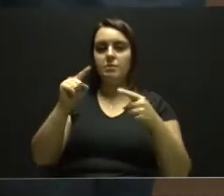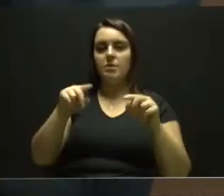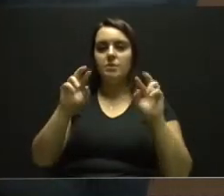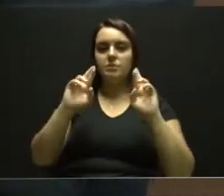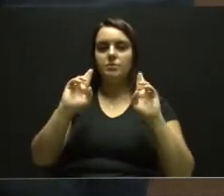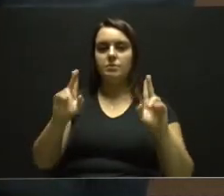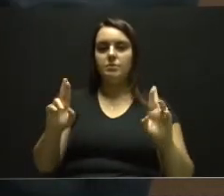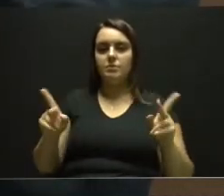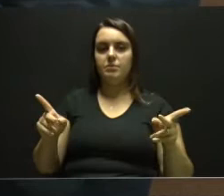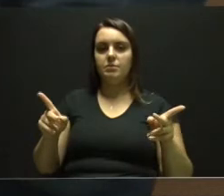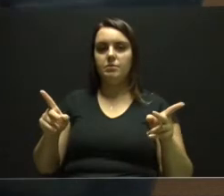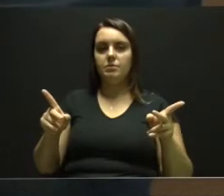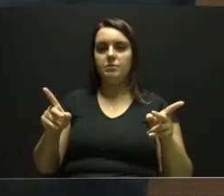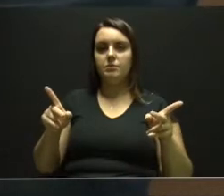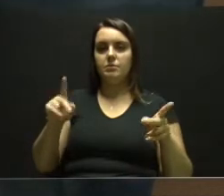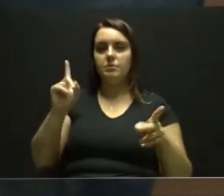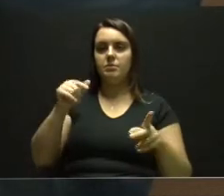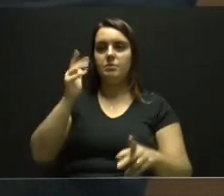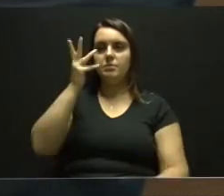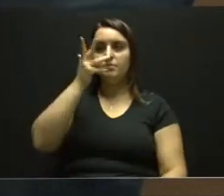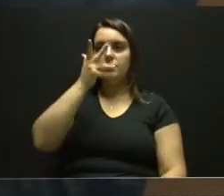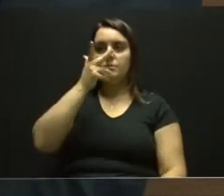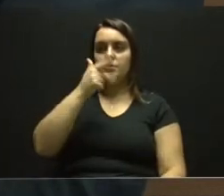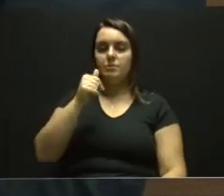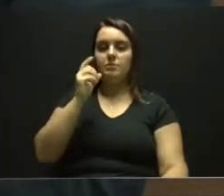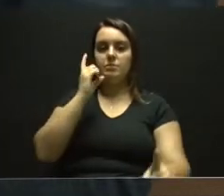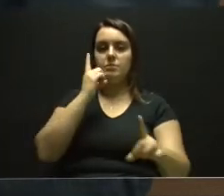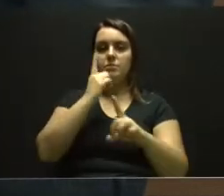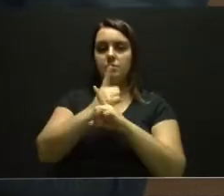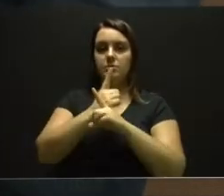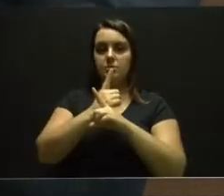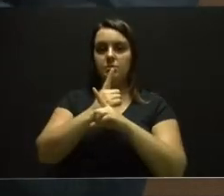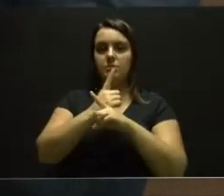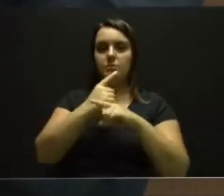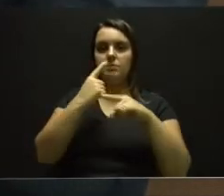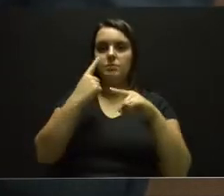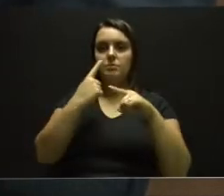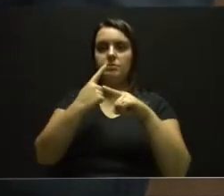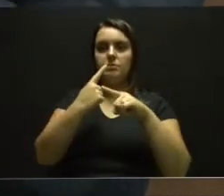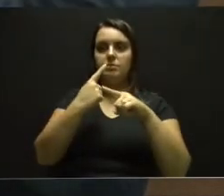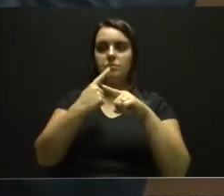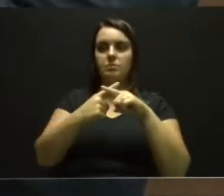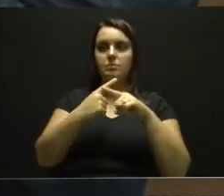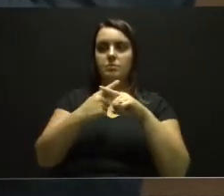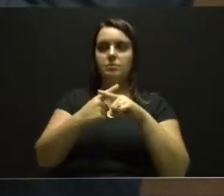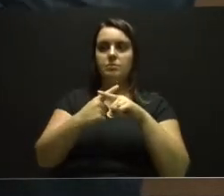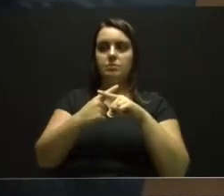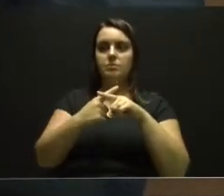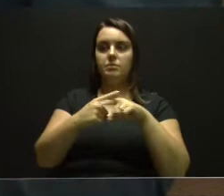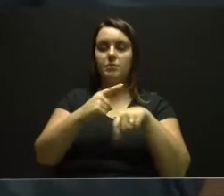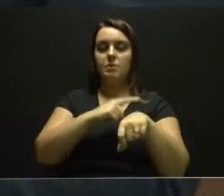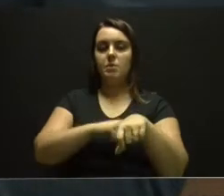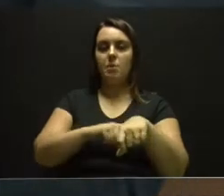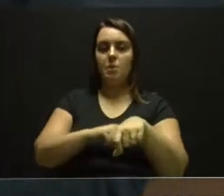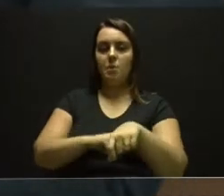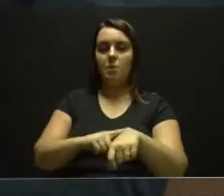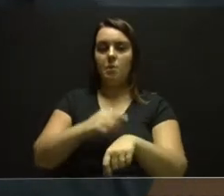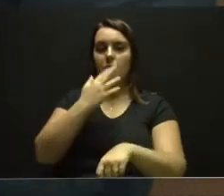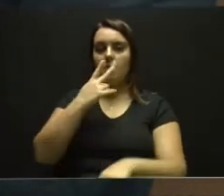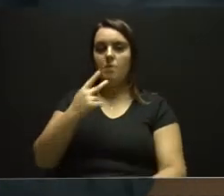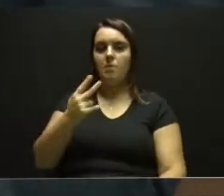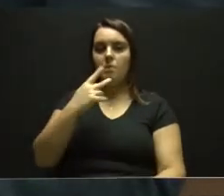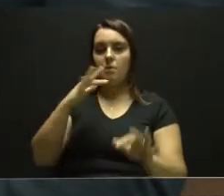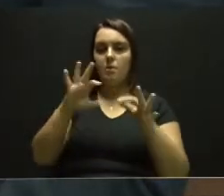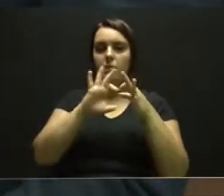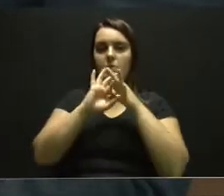eu acho que foi tão belo o nosso encontro porque muito maior foi a a cor ea força do amor que nos une do que